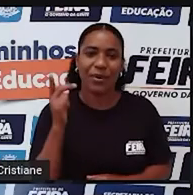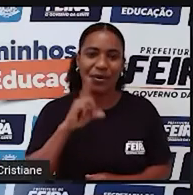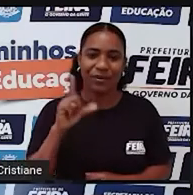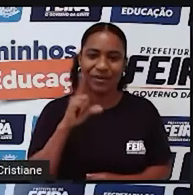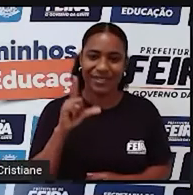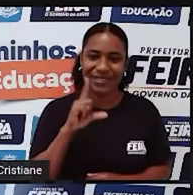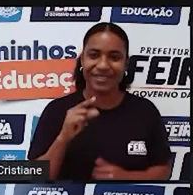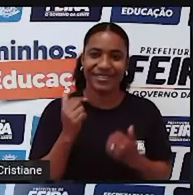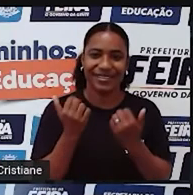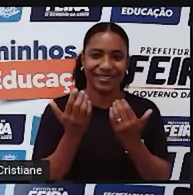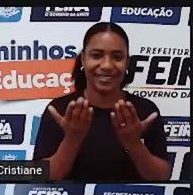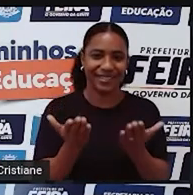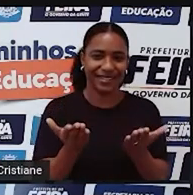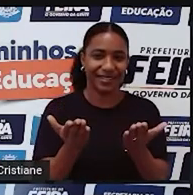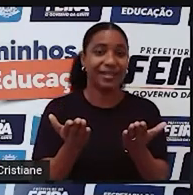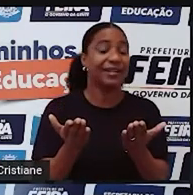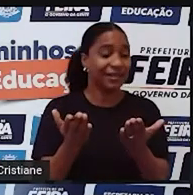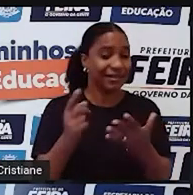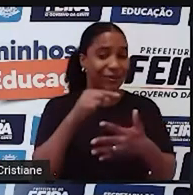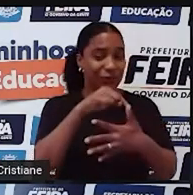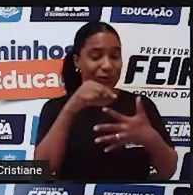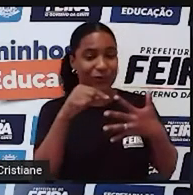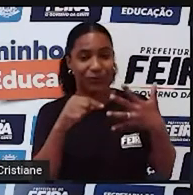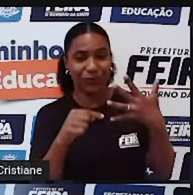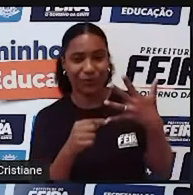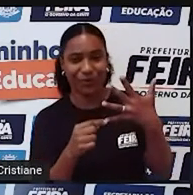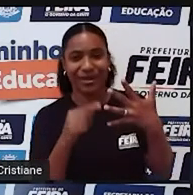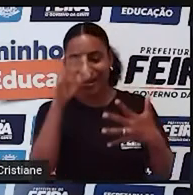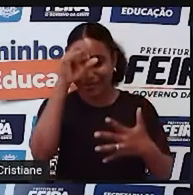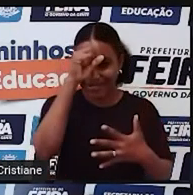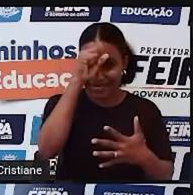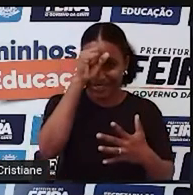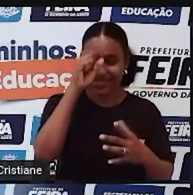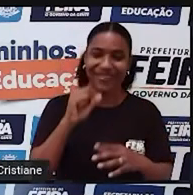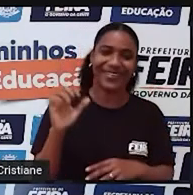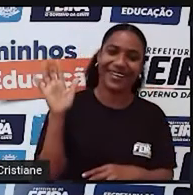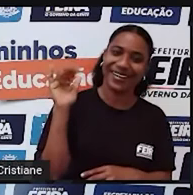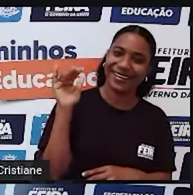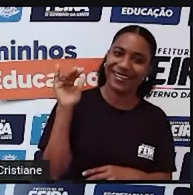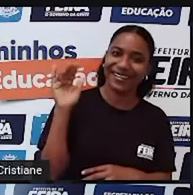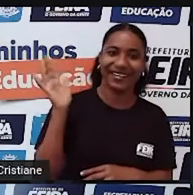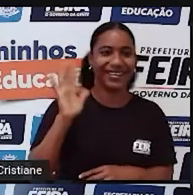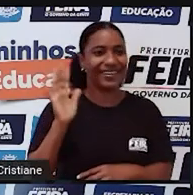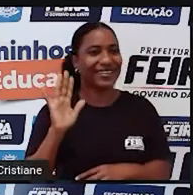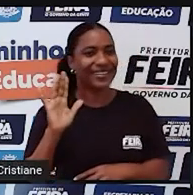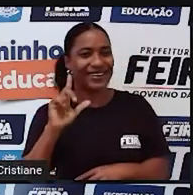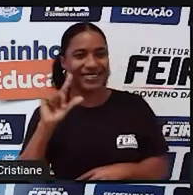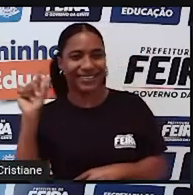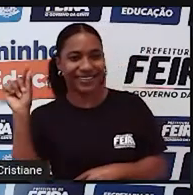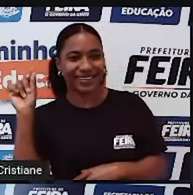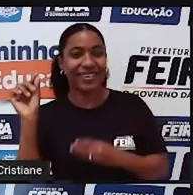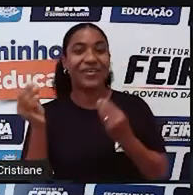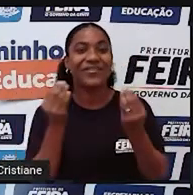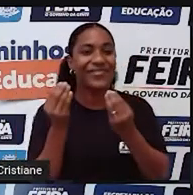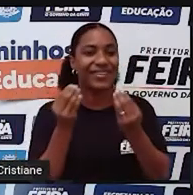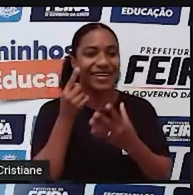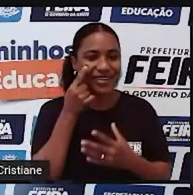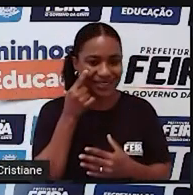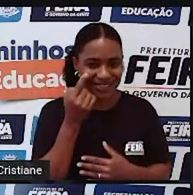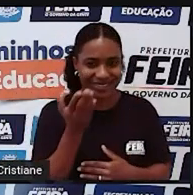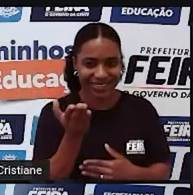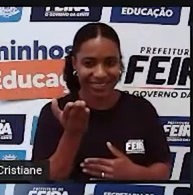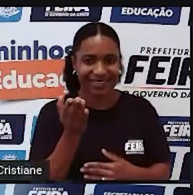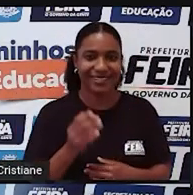noção de todas as expressões de cumprimentos e despedidas que nós utilizamos nessa brincadeira.